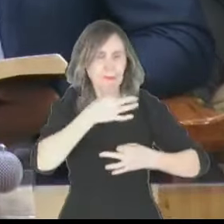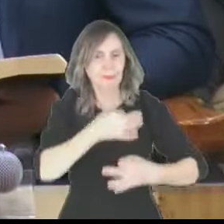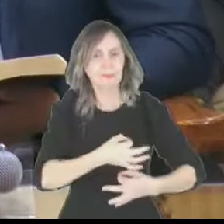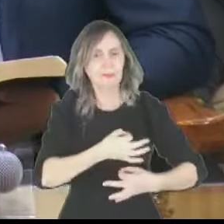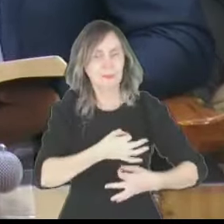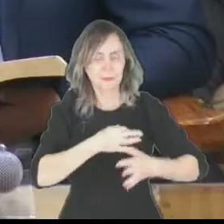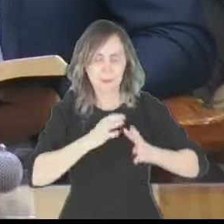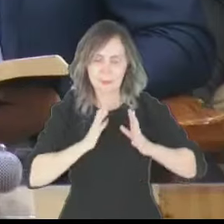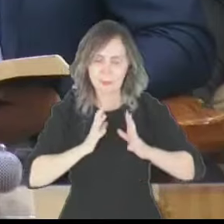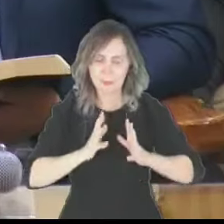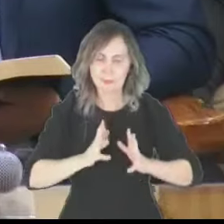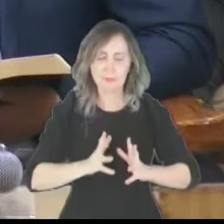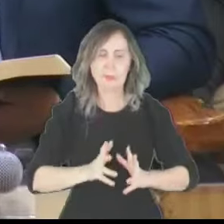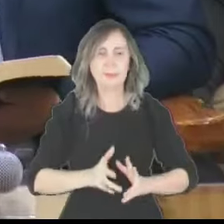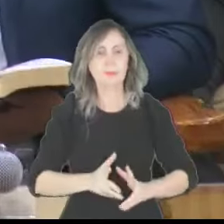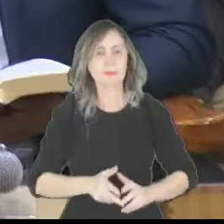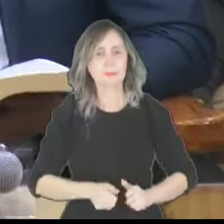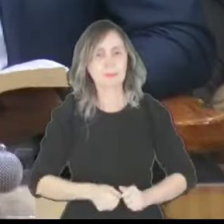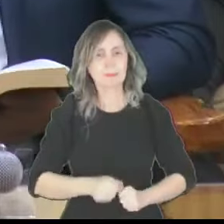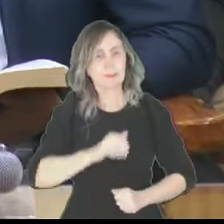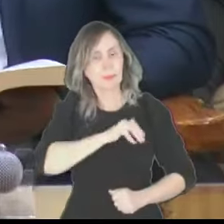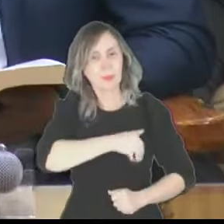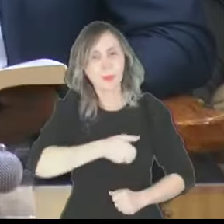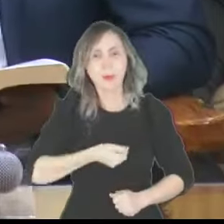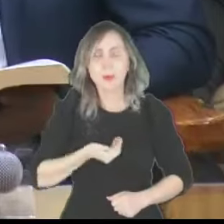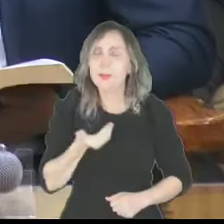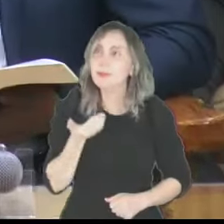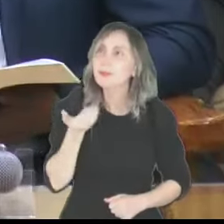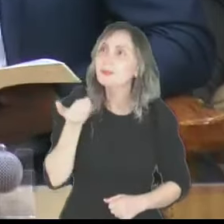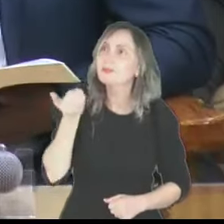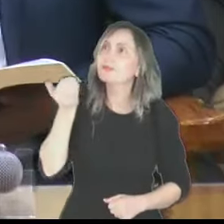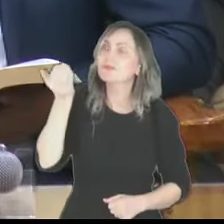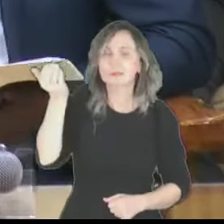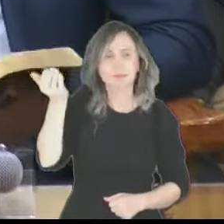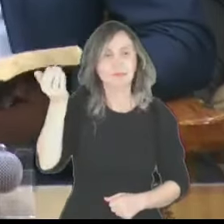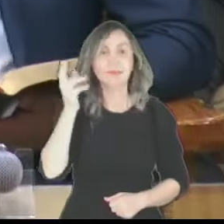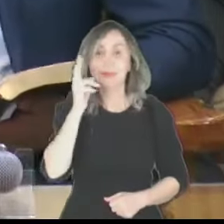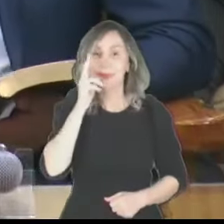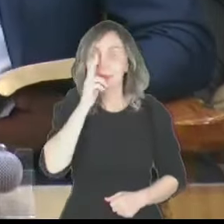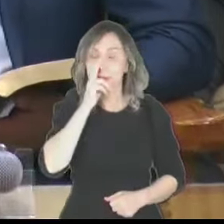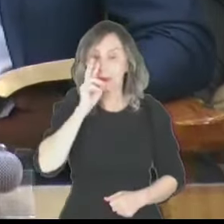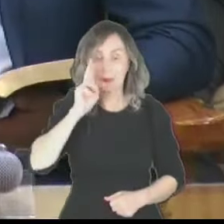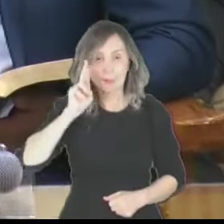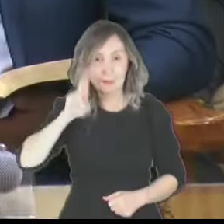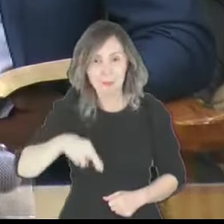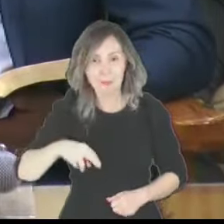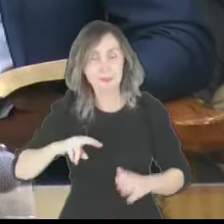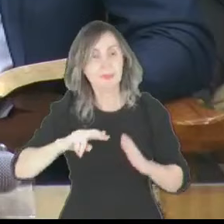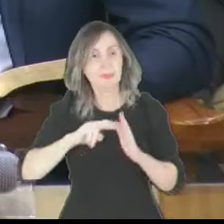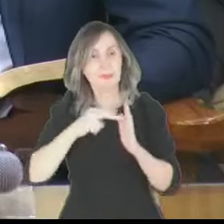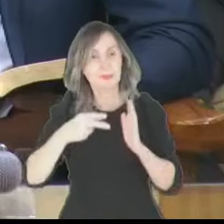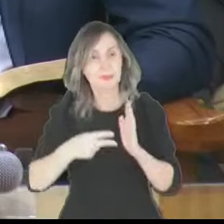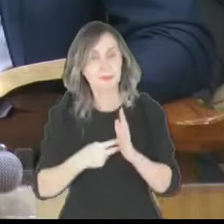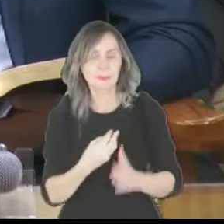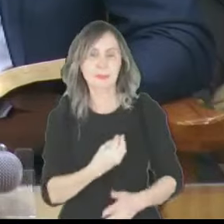racionais são crentes que se consagram a Deus, crentes racionais são crentes que têm vida no altar,